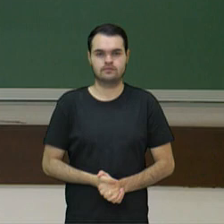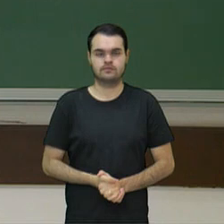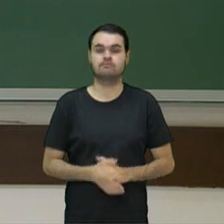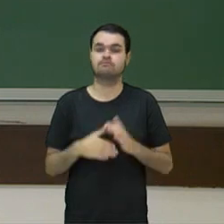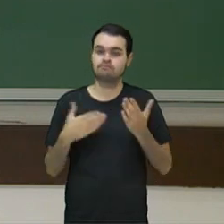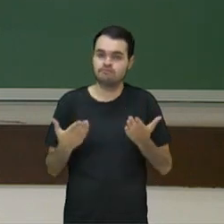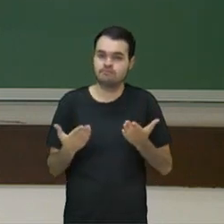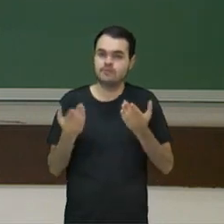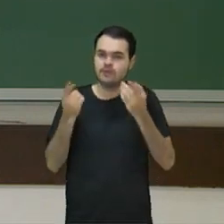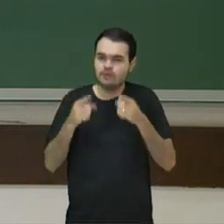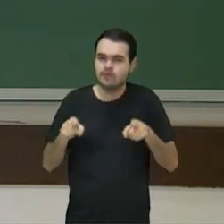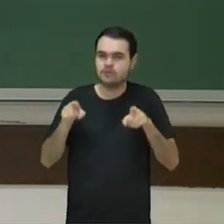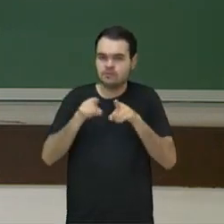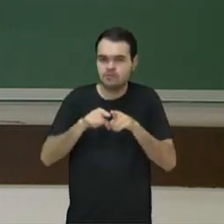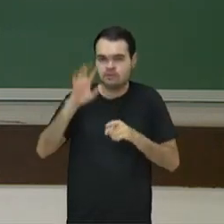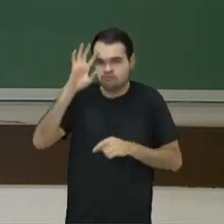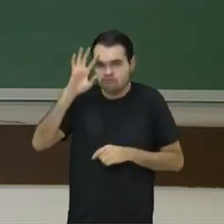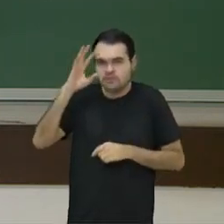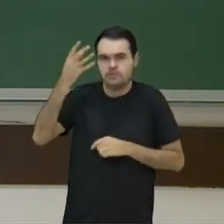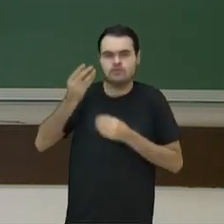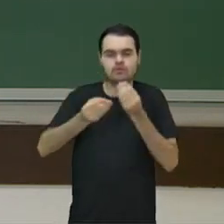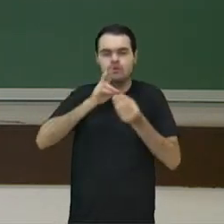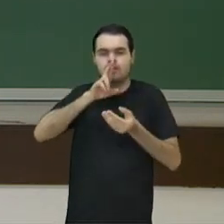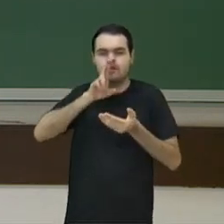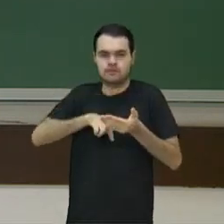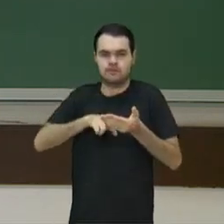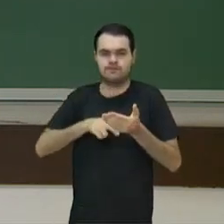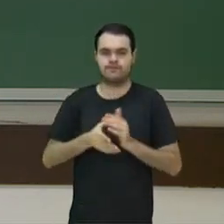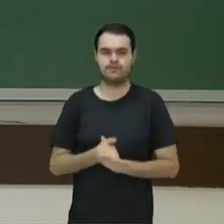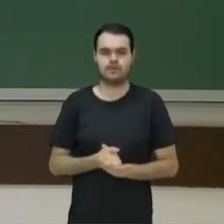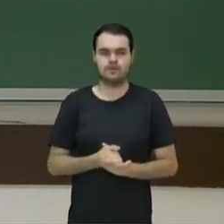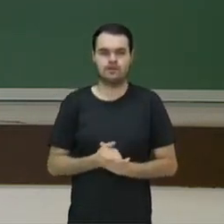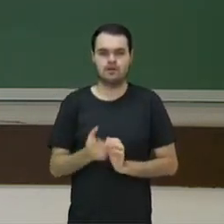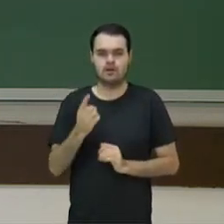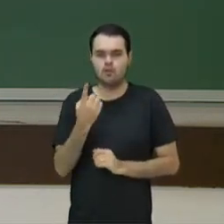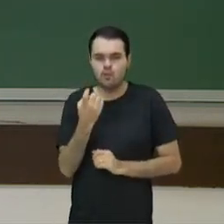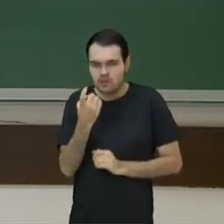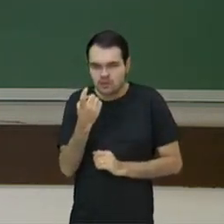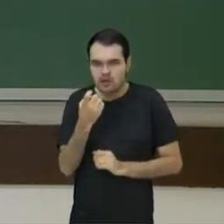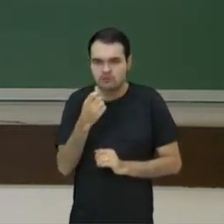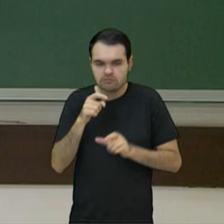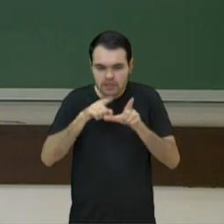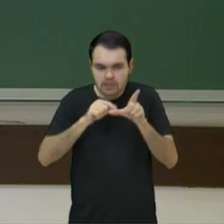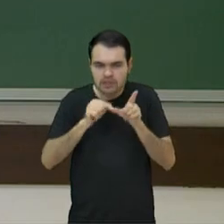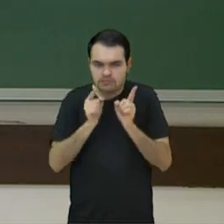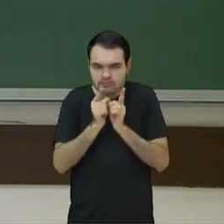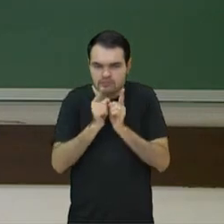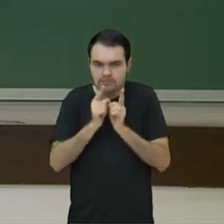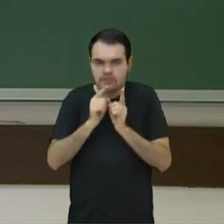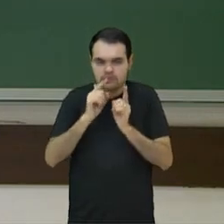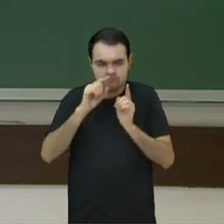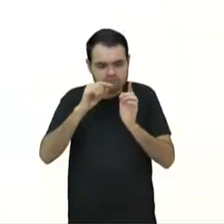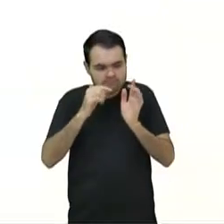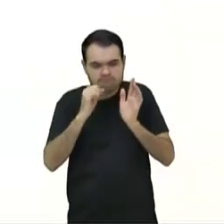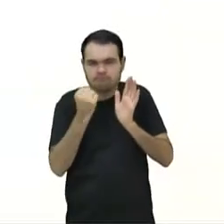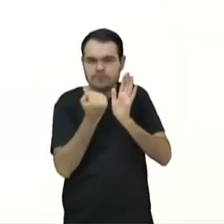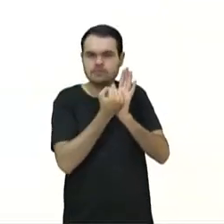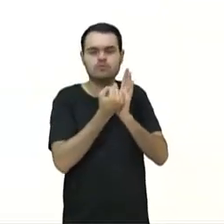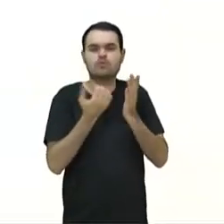Pessoal, votamos aqui na resolução do quiz, né? A unidade da resistência elétrica é representada por